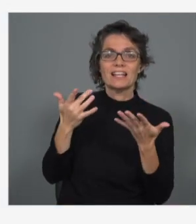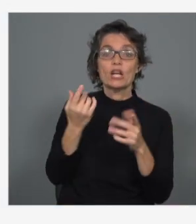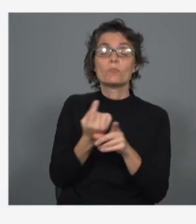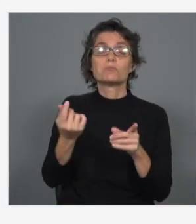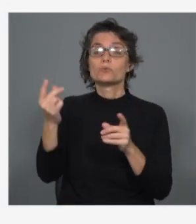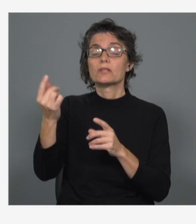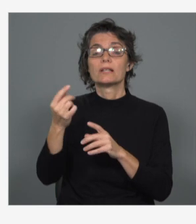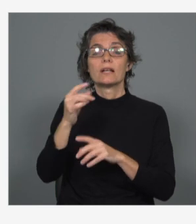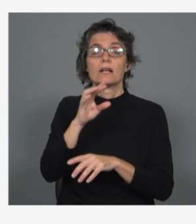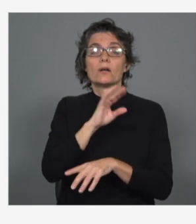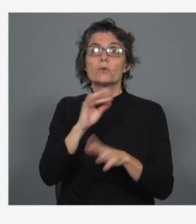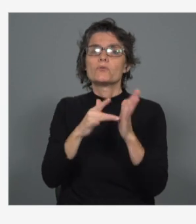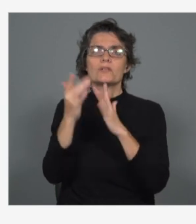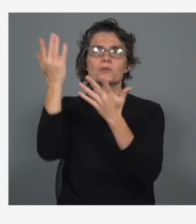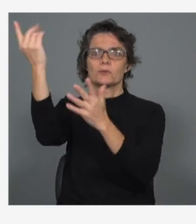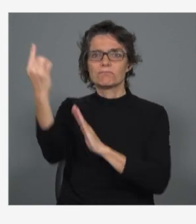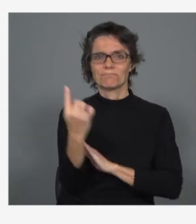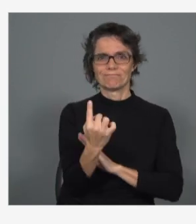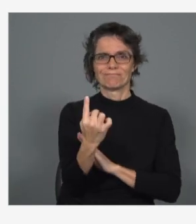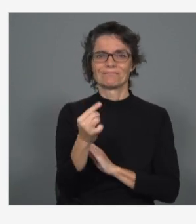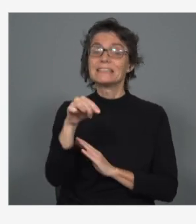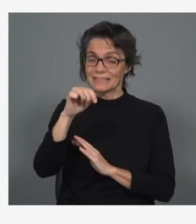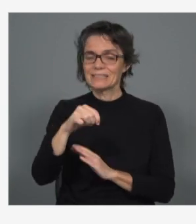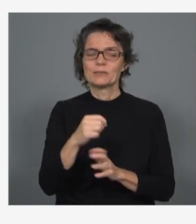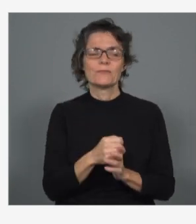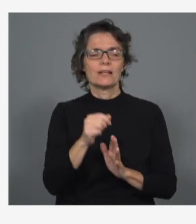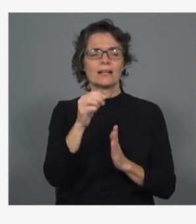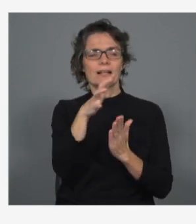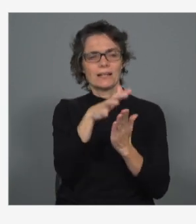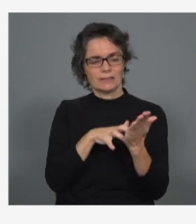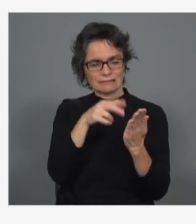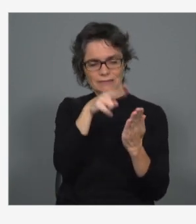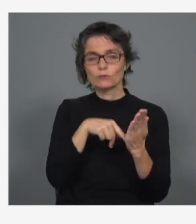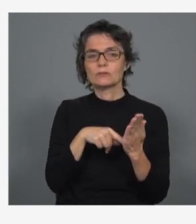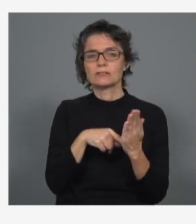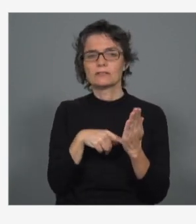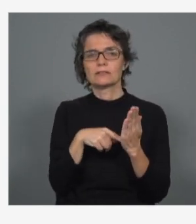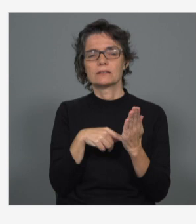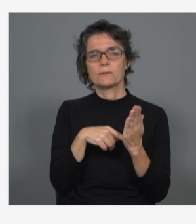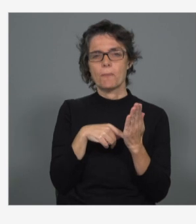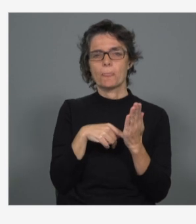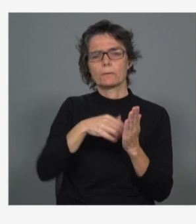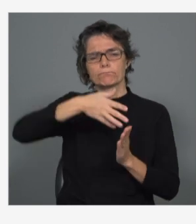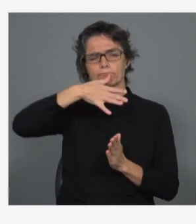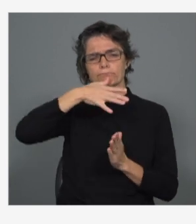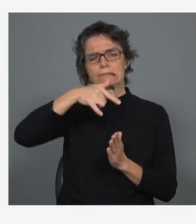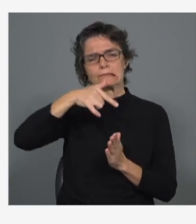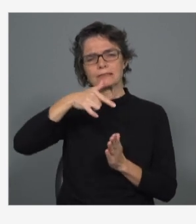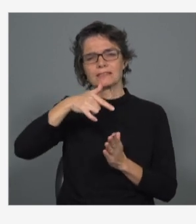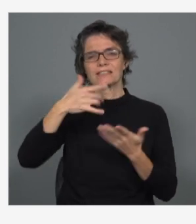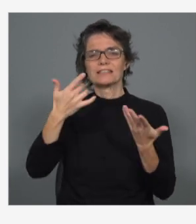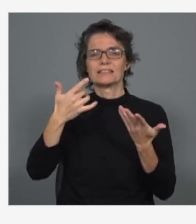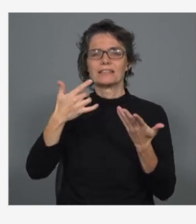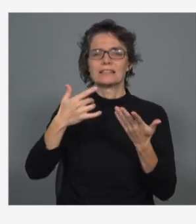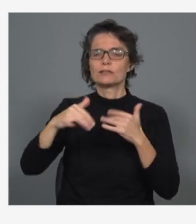Sim. Sim, logo na primeira leitura, o profeta Sofonias diz: clama jubilosamente, filha de